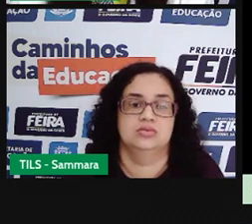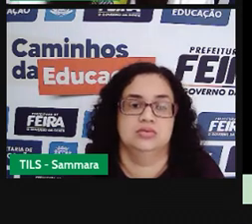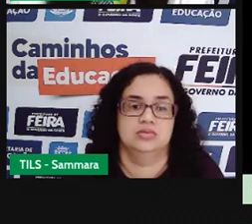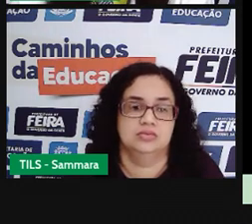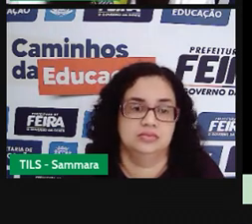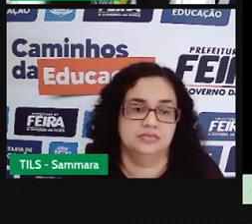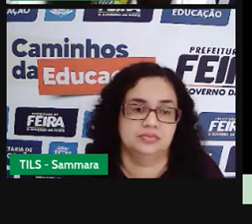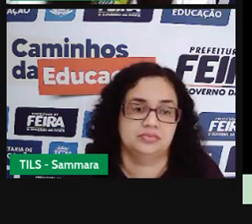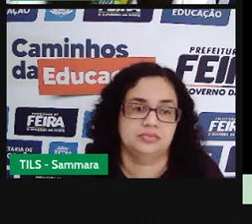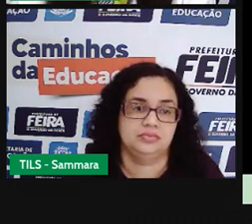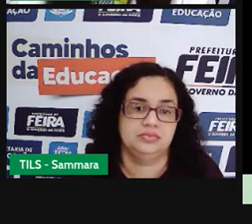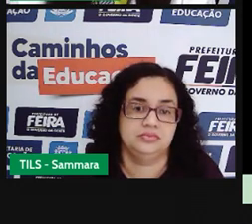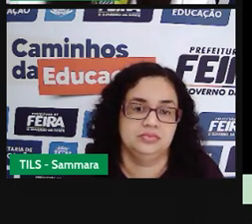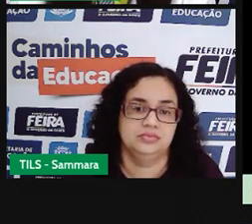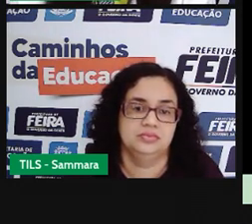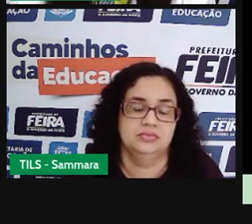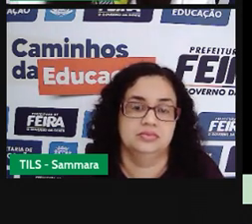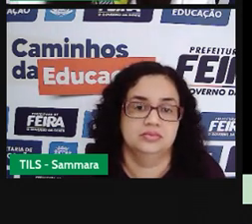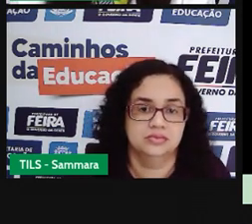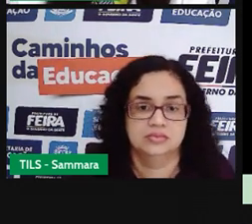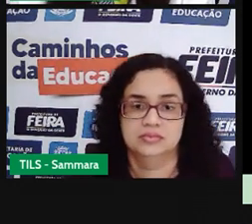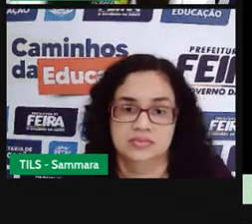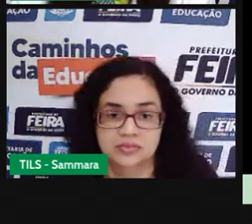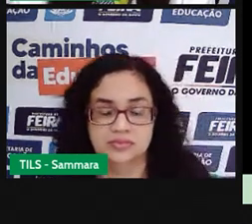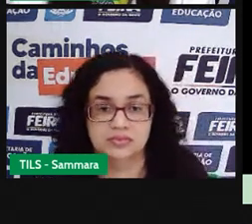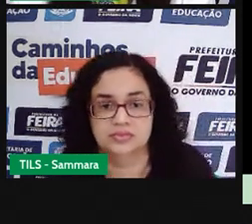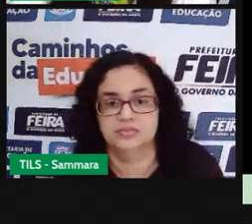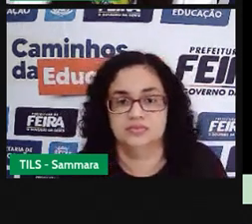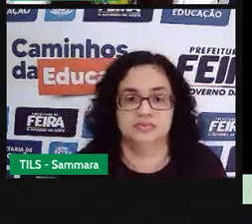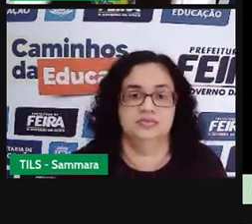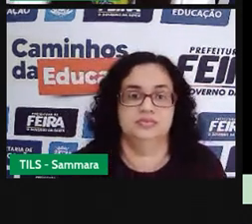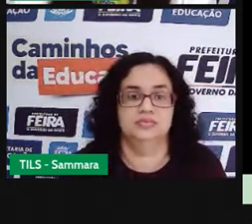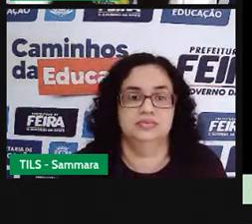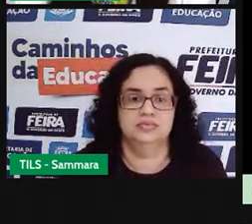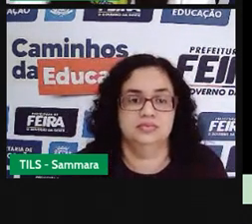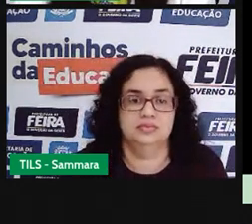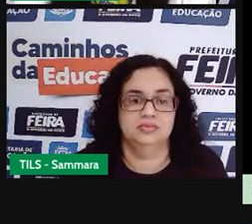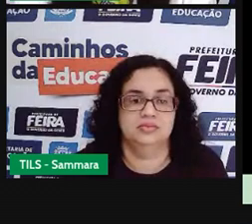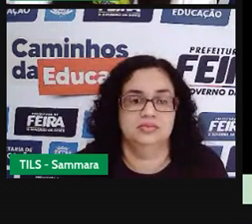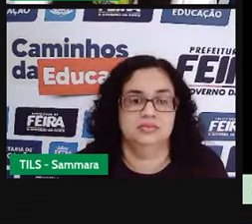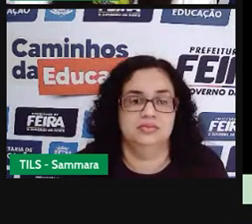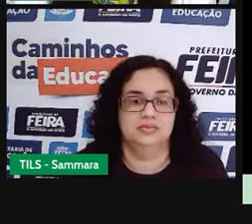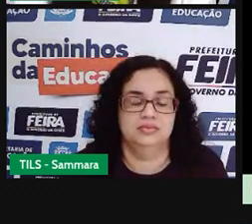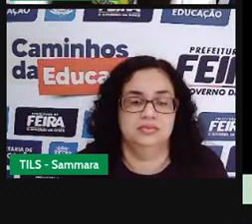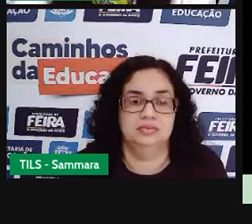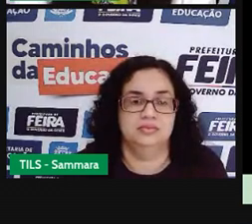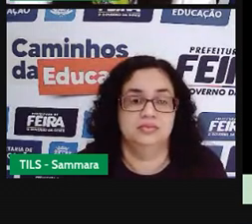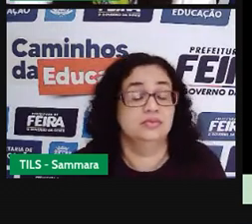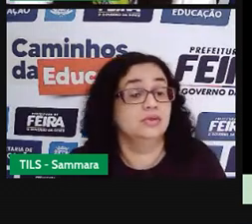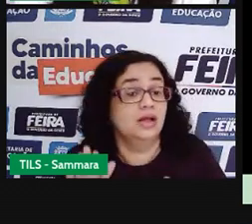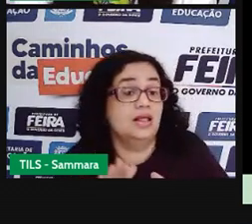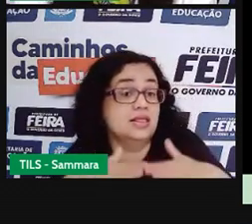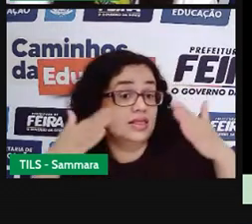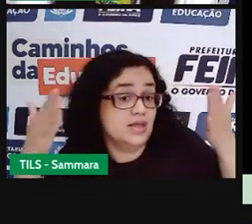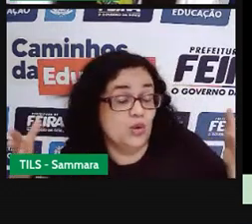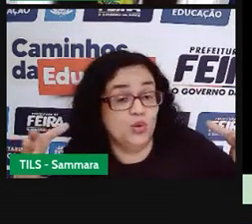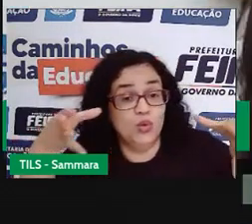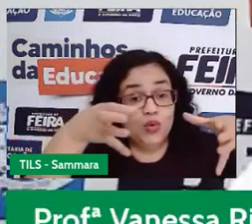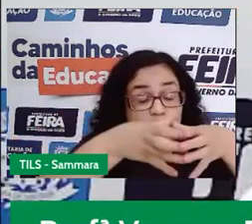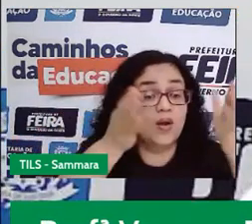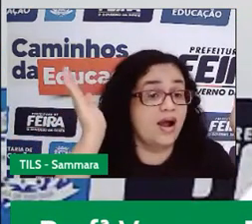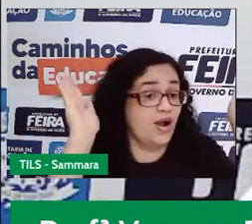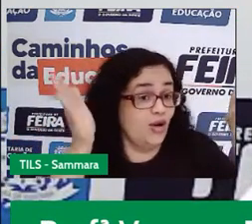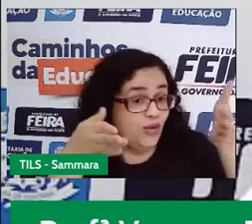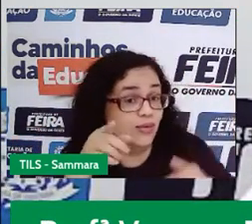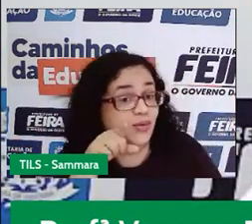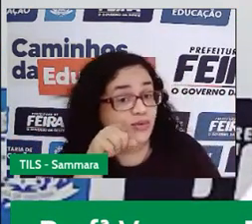E aí bom então povo agora é com você né Depois de observar aí como as figuras